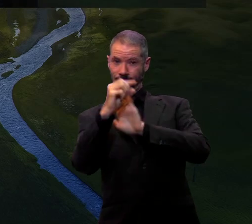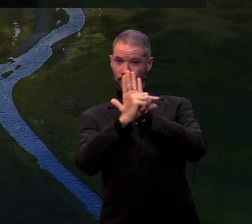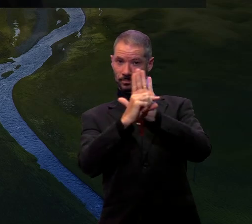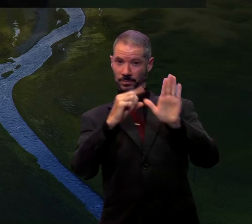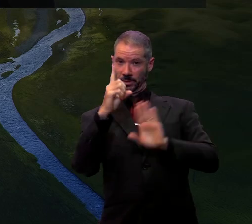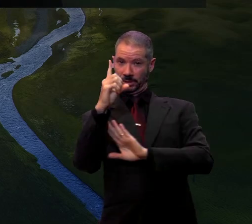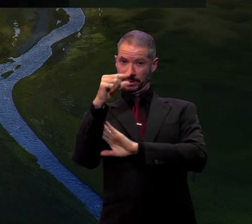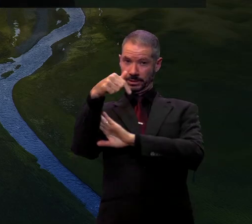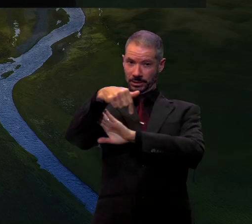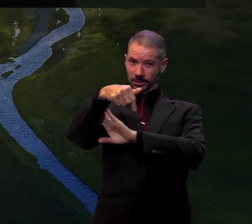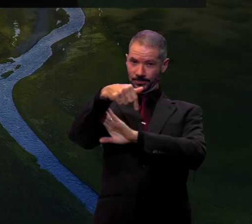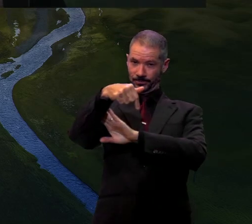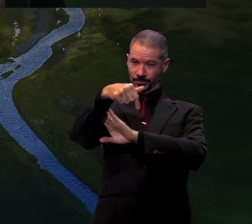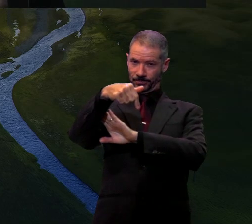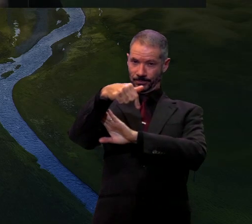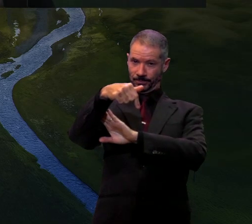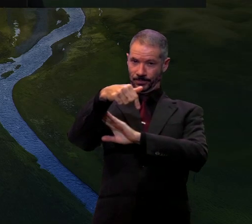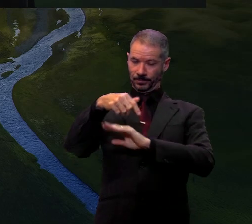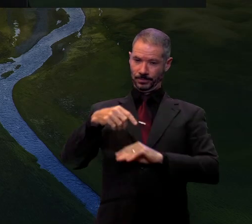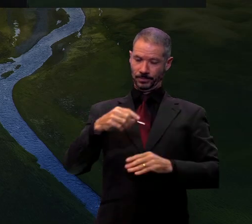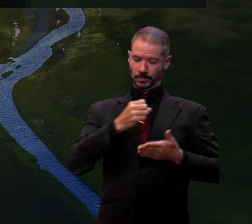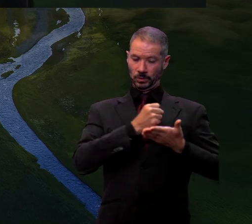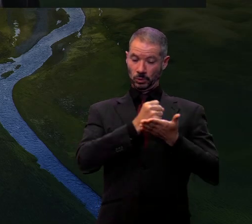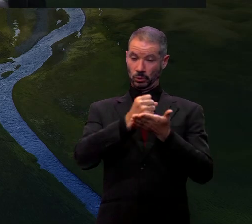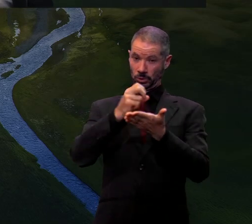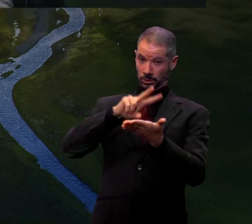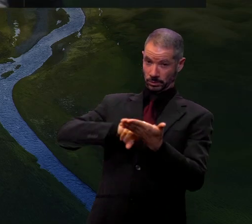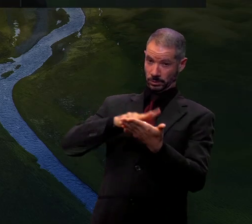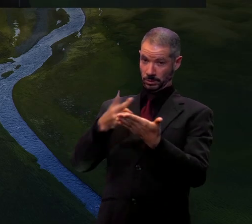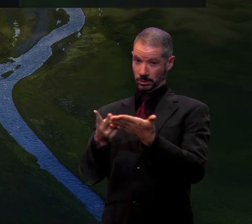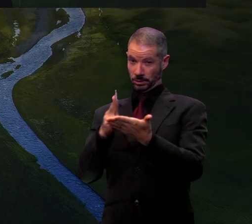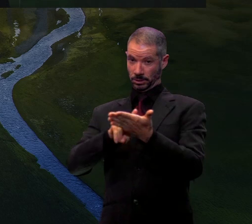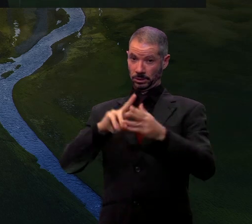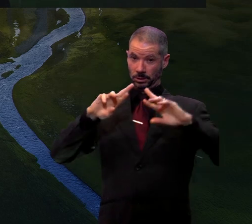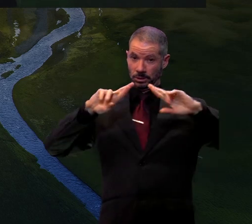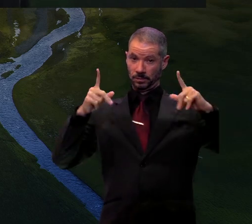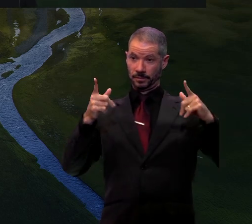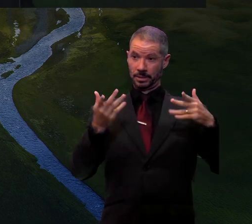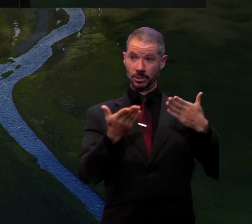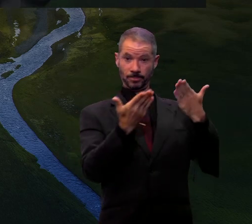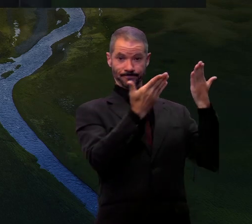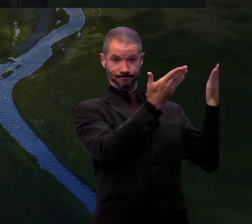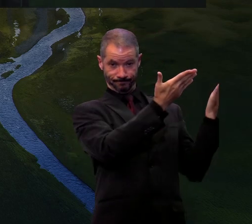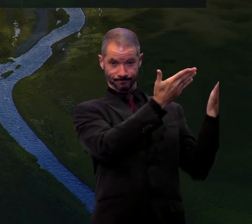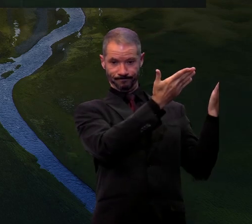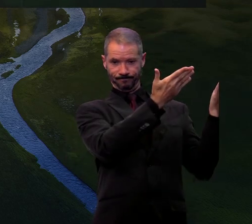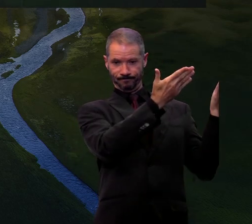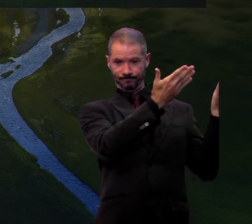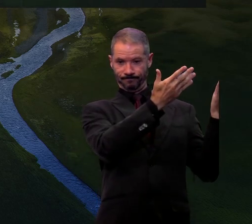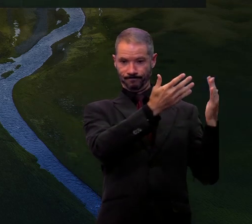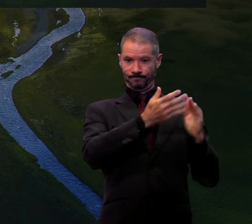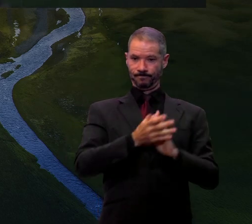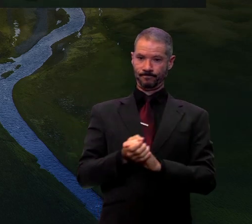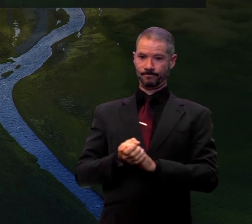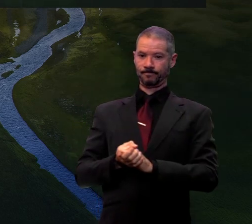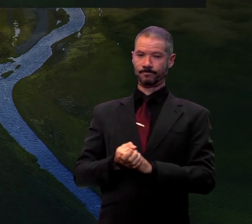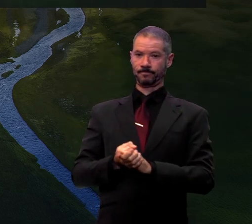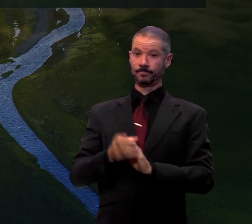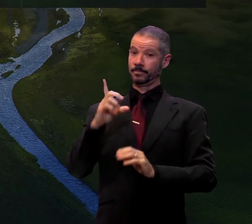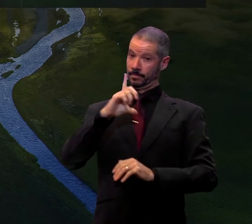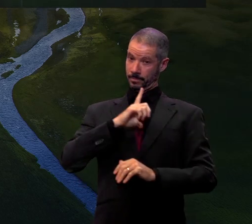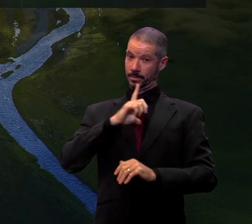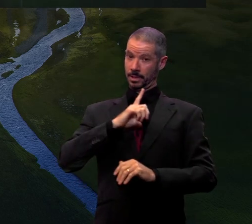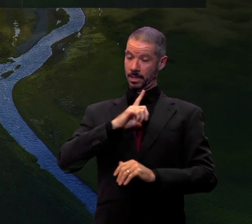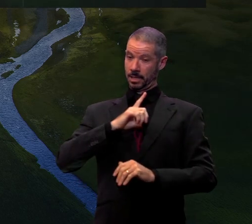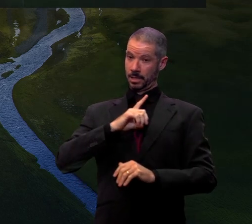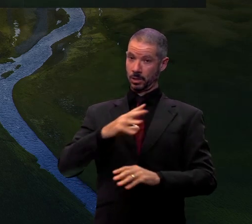acho que eu trouxe uma versão um pouco diferente. Na tela vai aparecer outra, então vamos no da tela, tá bom? Que a gente tentou